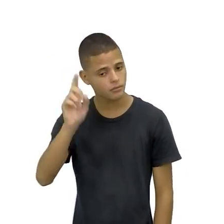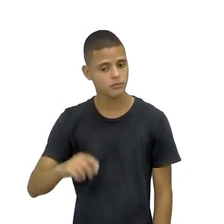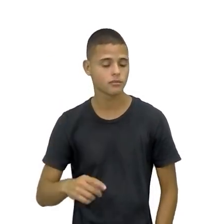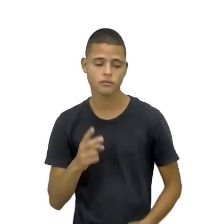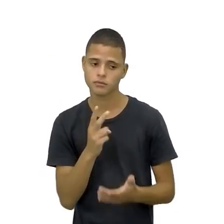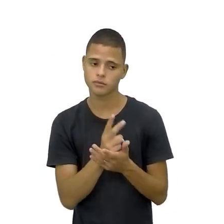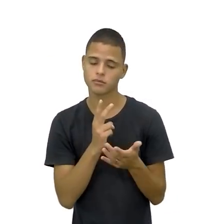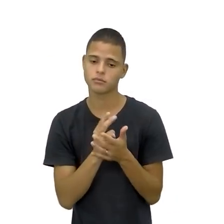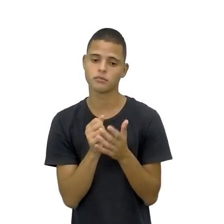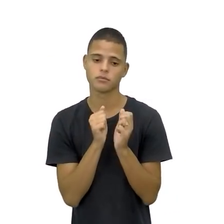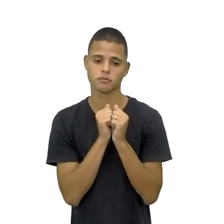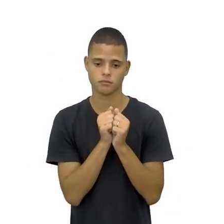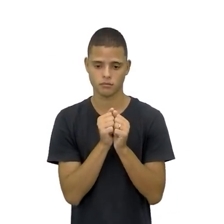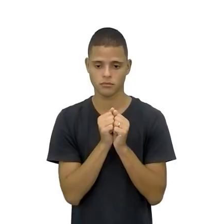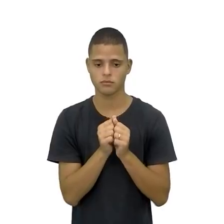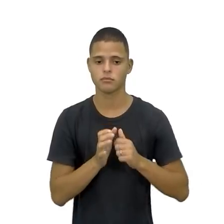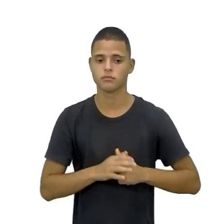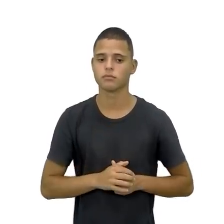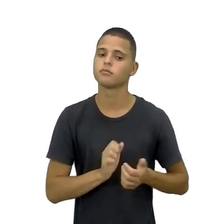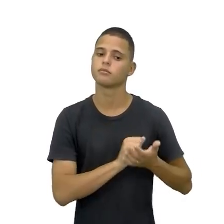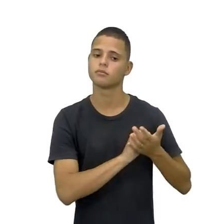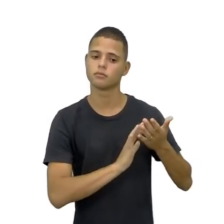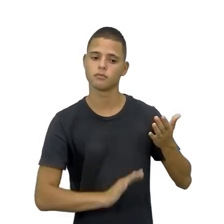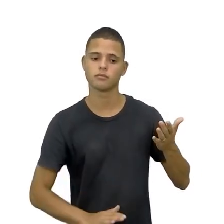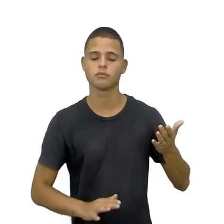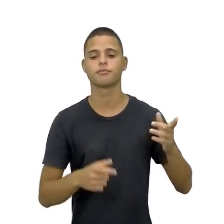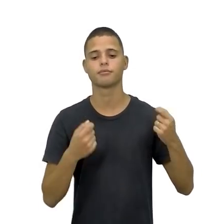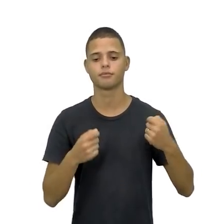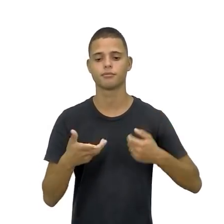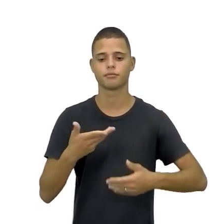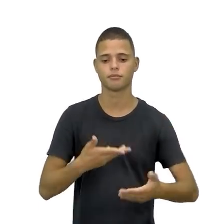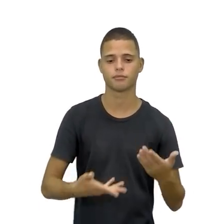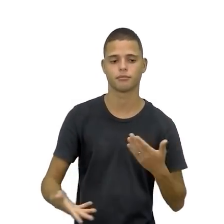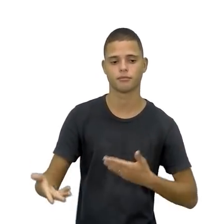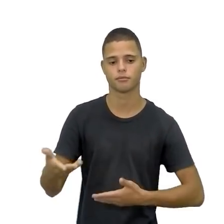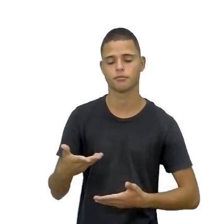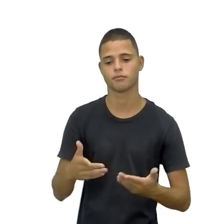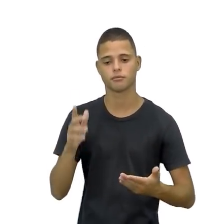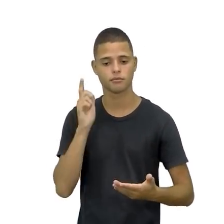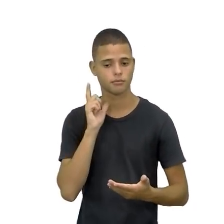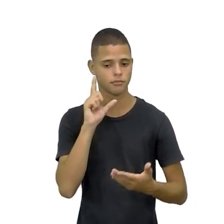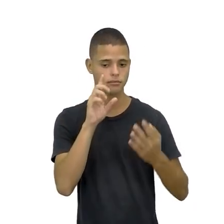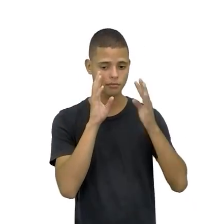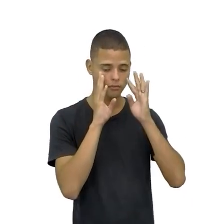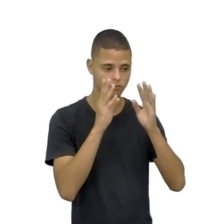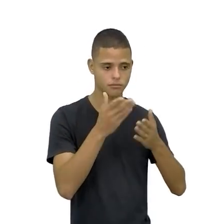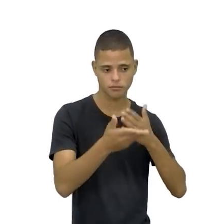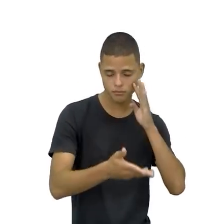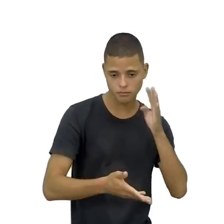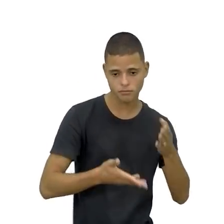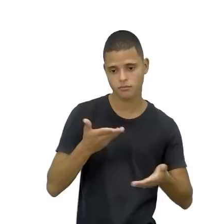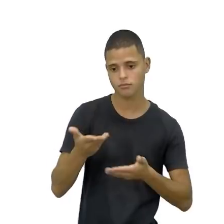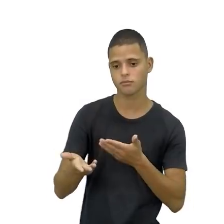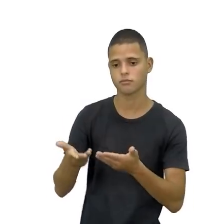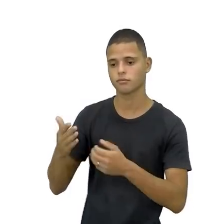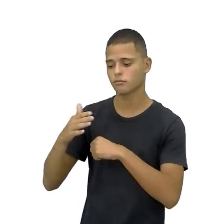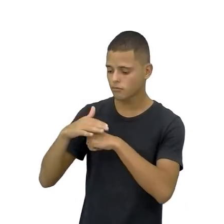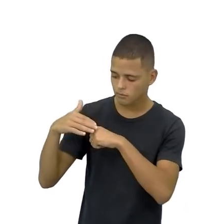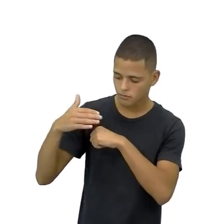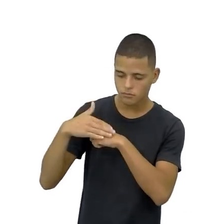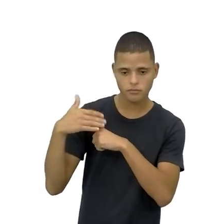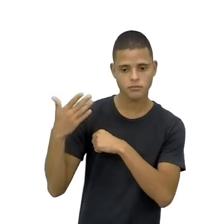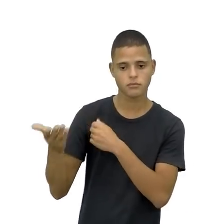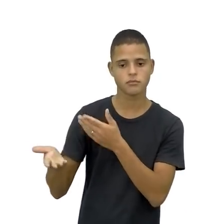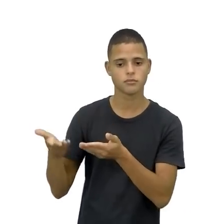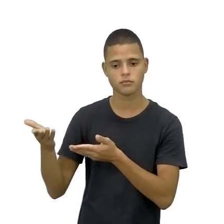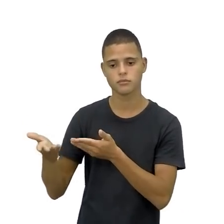aí atividades elas têm que ser variadas, né? Atendendo a esses níveis, né, de conhecimento cognitivo, onde o estudante também